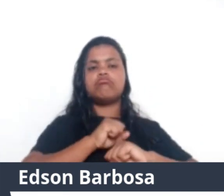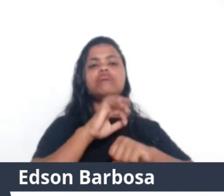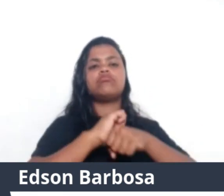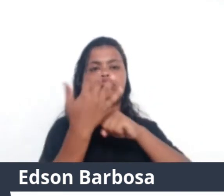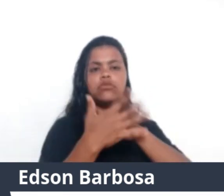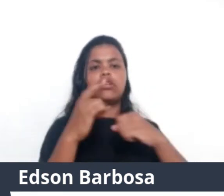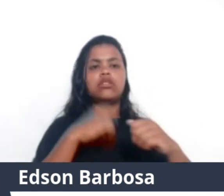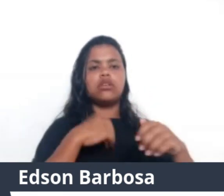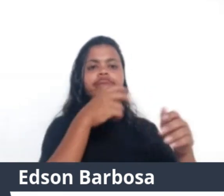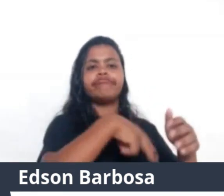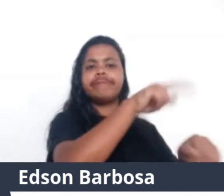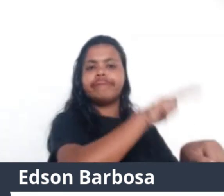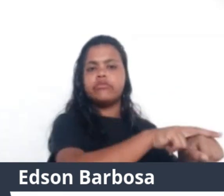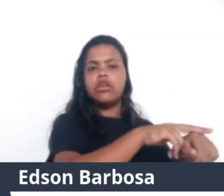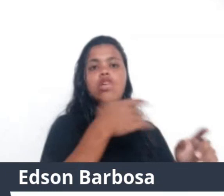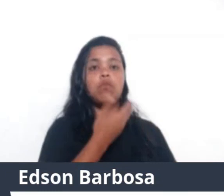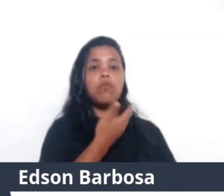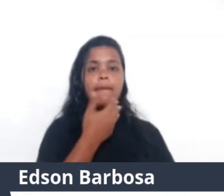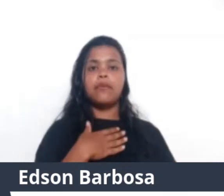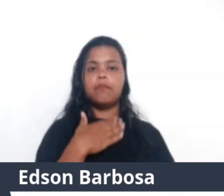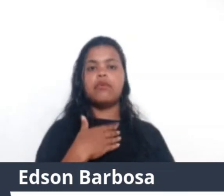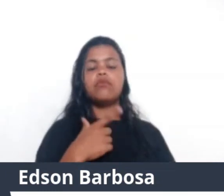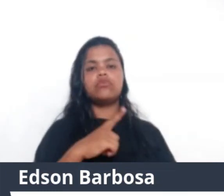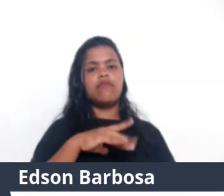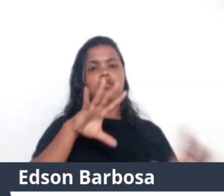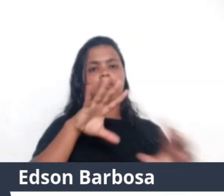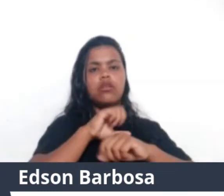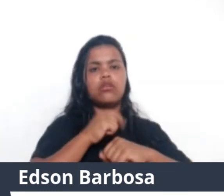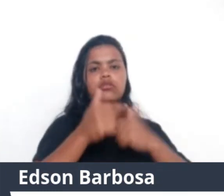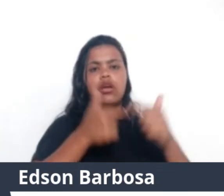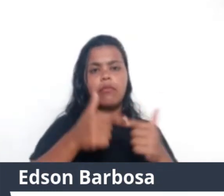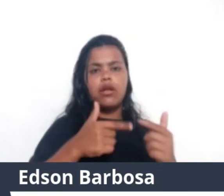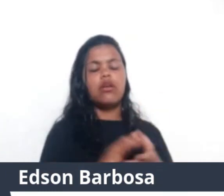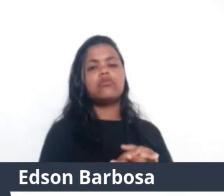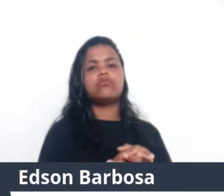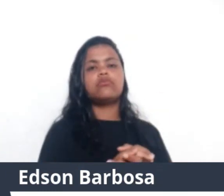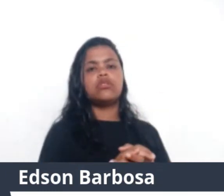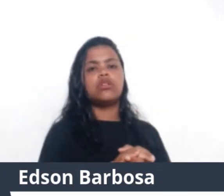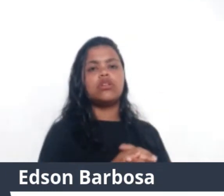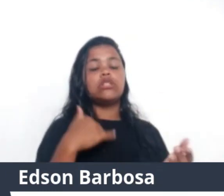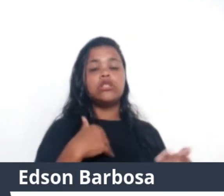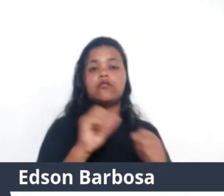foi infectado, né, num processo de trabalho. E a gente faz o exame